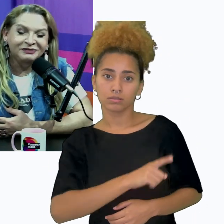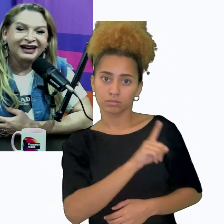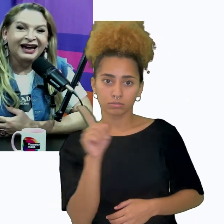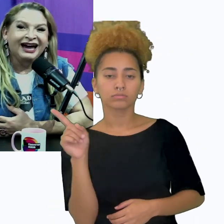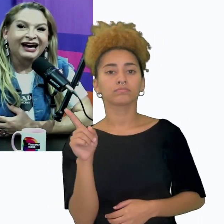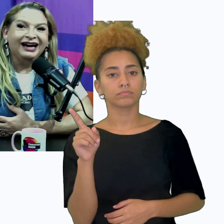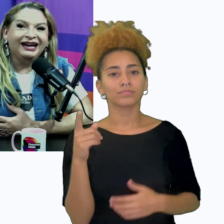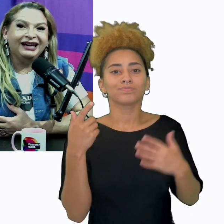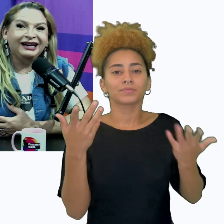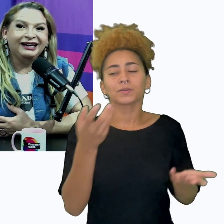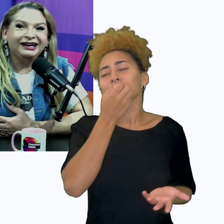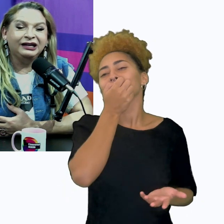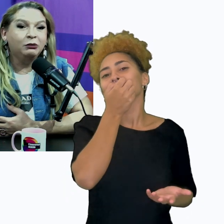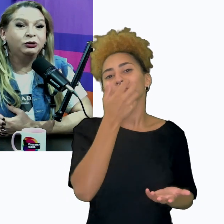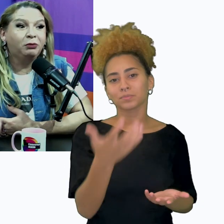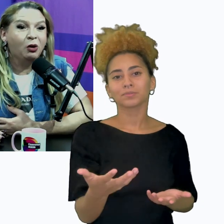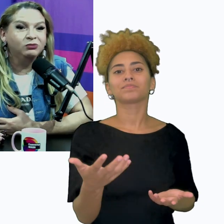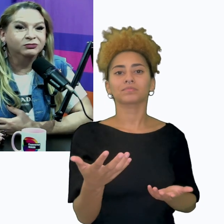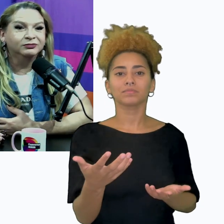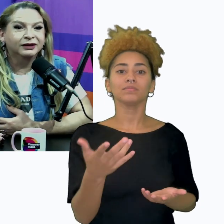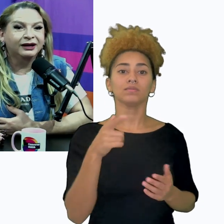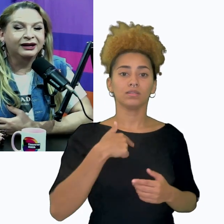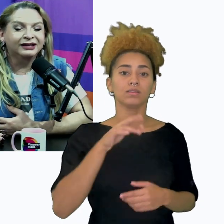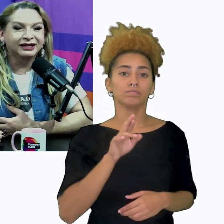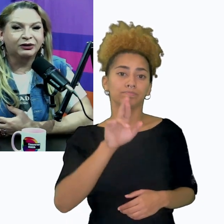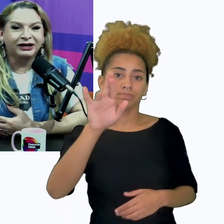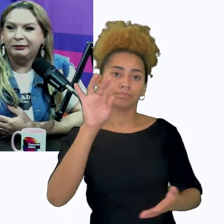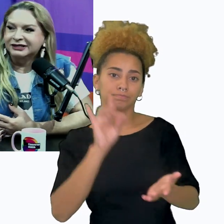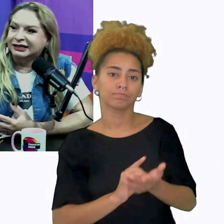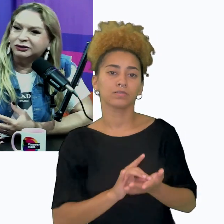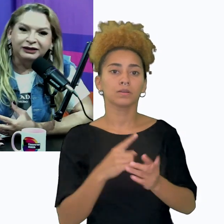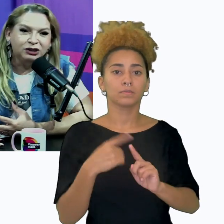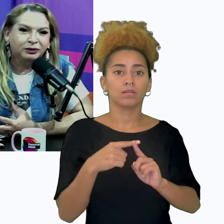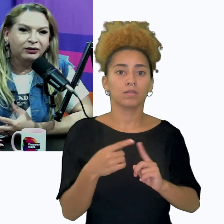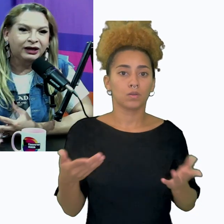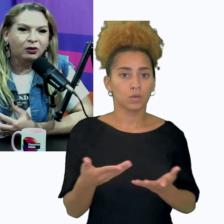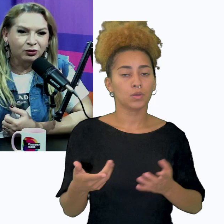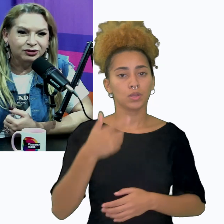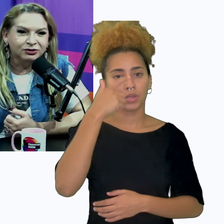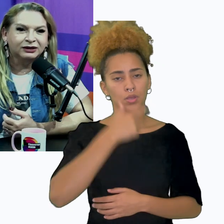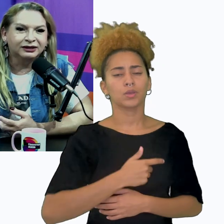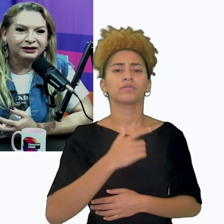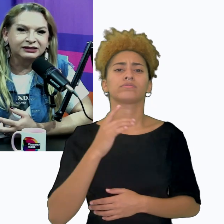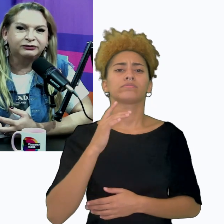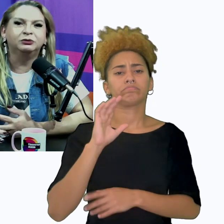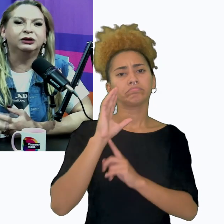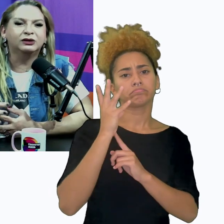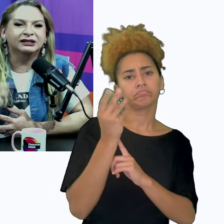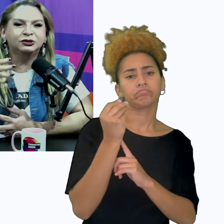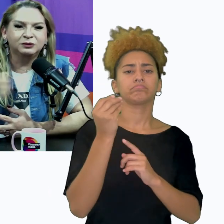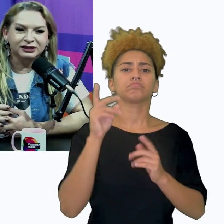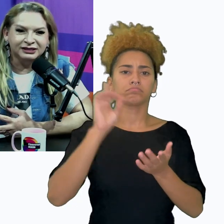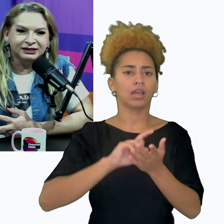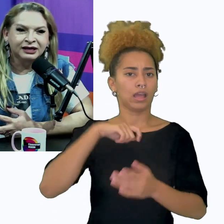aqui. E é muito bom ser alguém que é representatividade para alguém. Hoje eu sou atriz, faço muita coisa